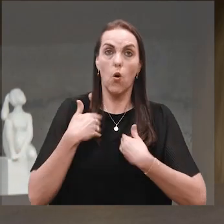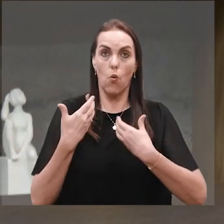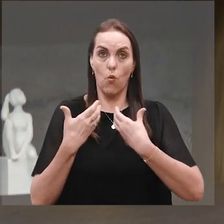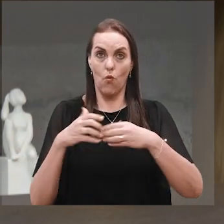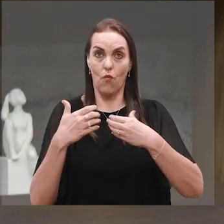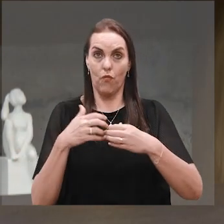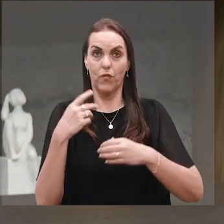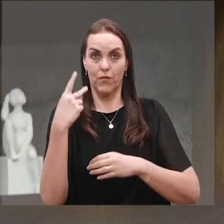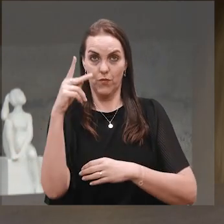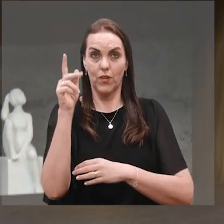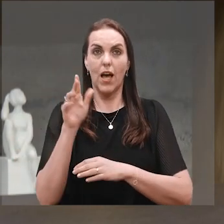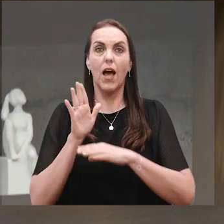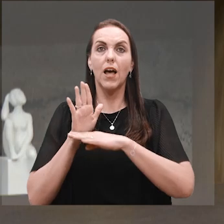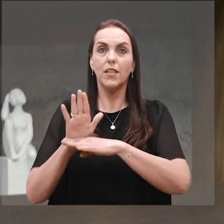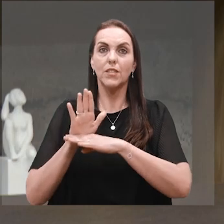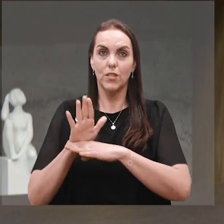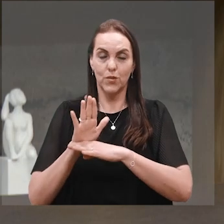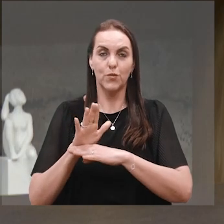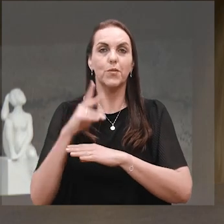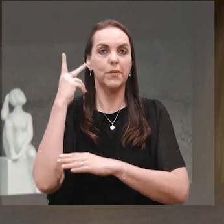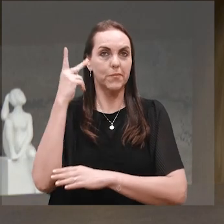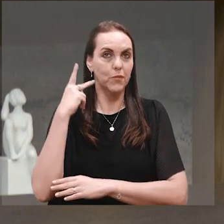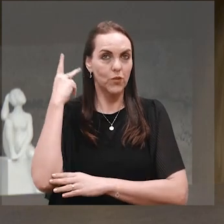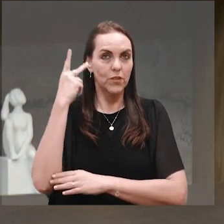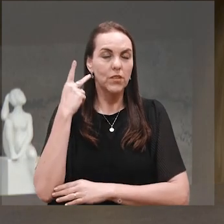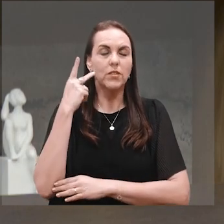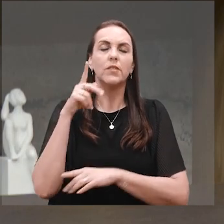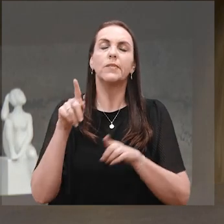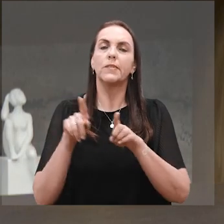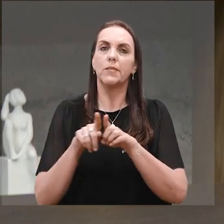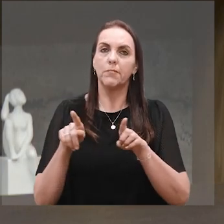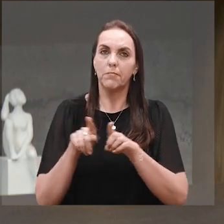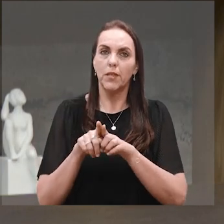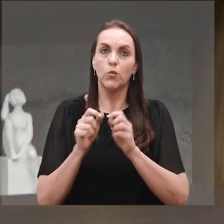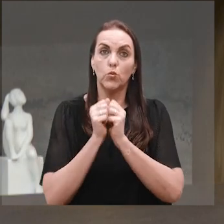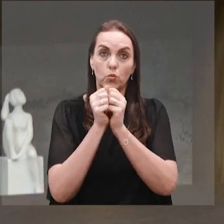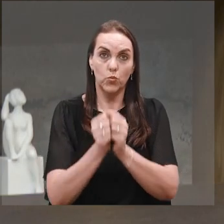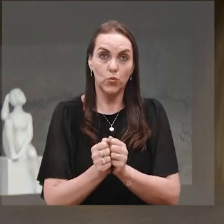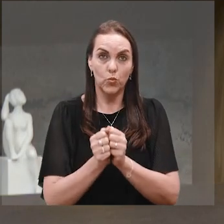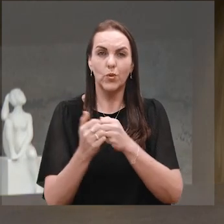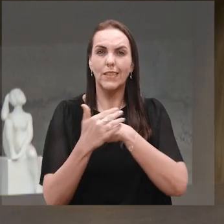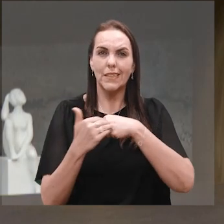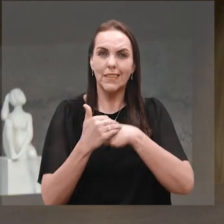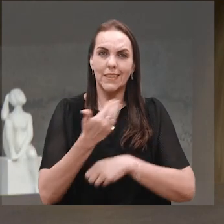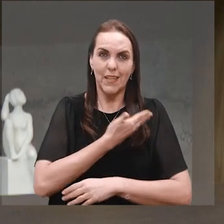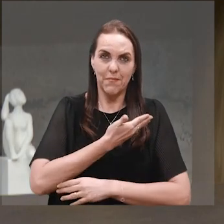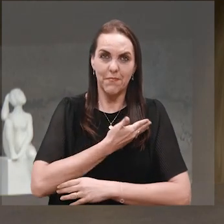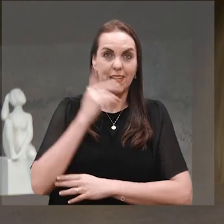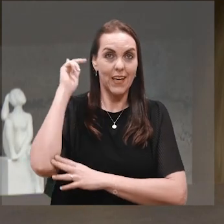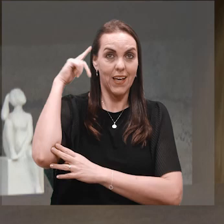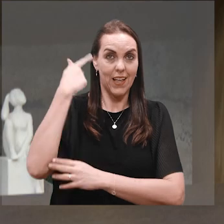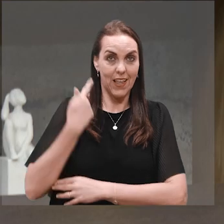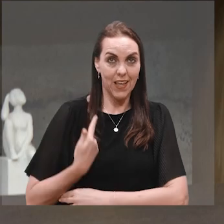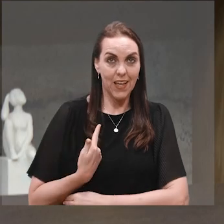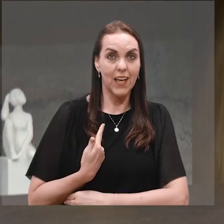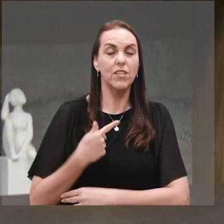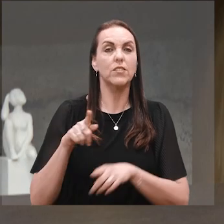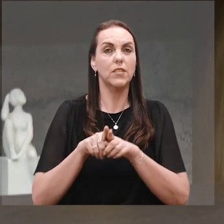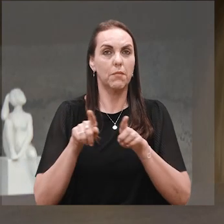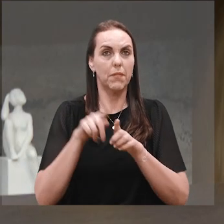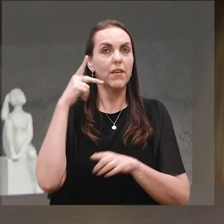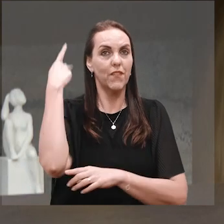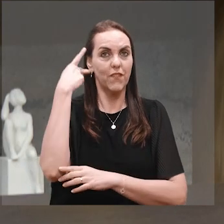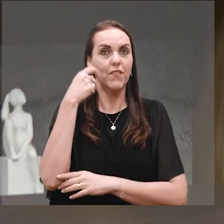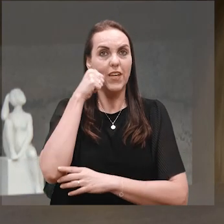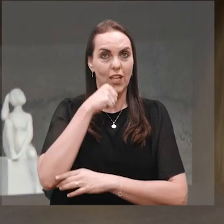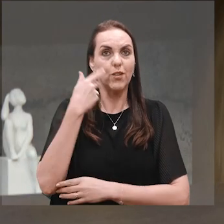com a senhora ainda do tempo de assessora parlamentar, muito tempo junto com a nossa querida amiga Gladys Frisso, que também foi